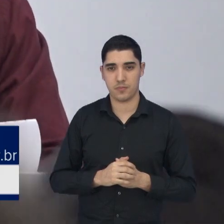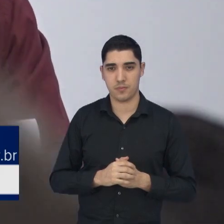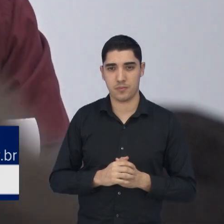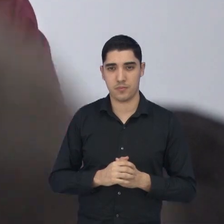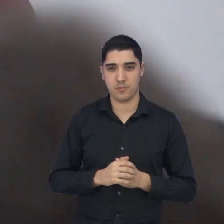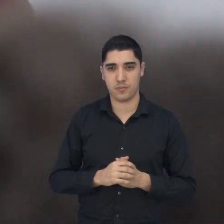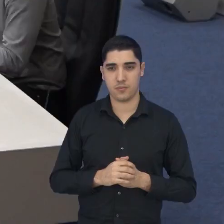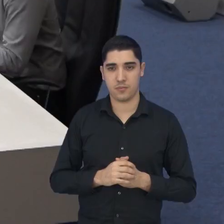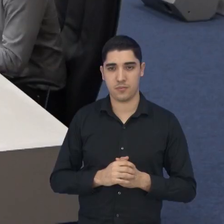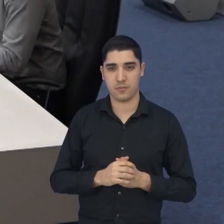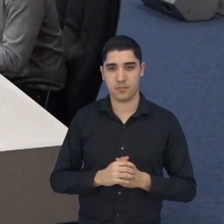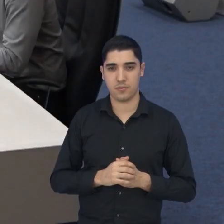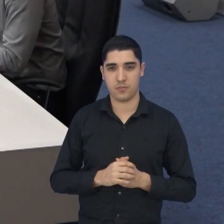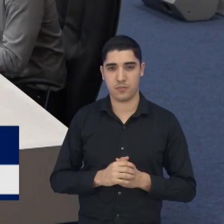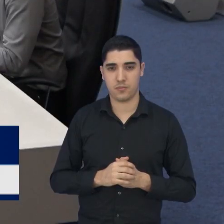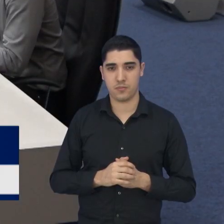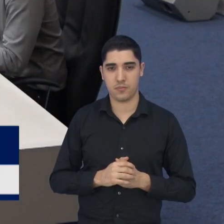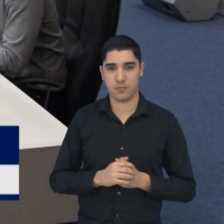Como...